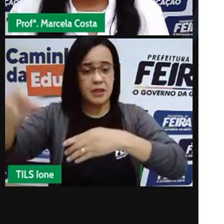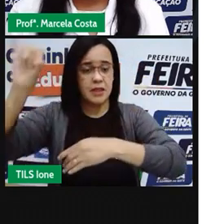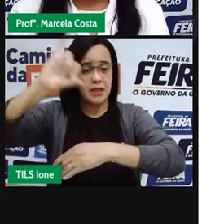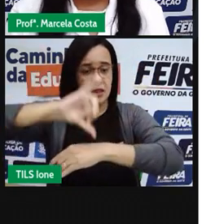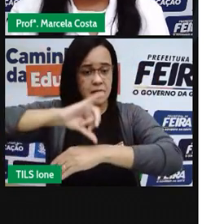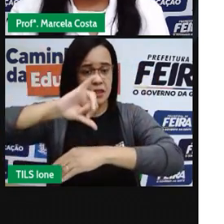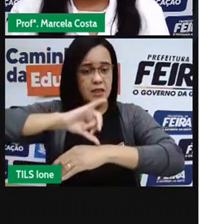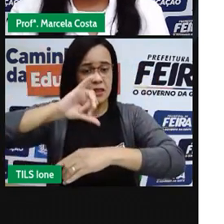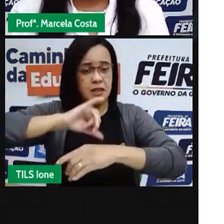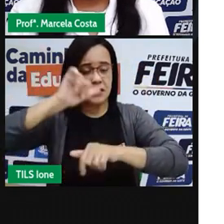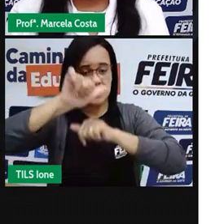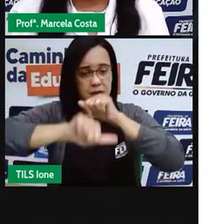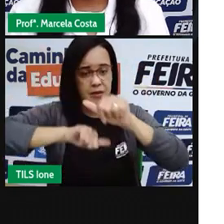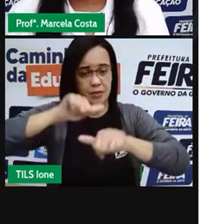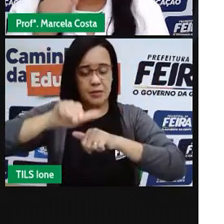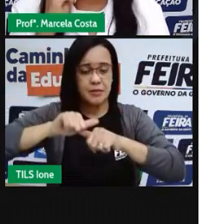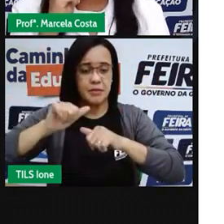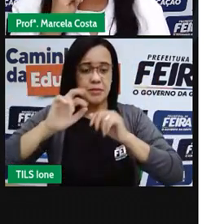superior,